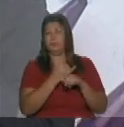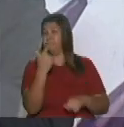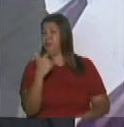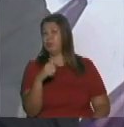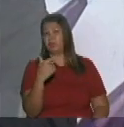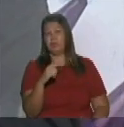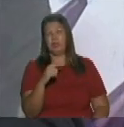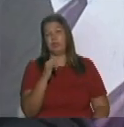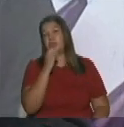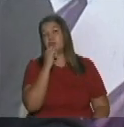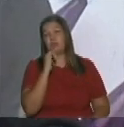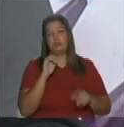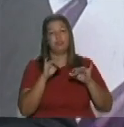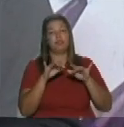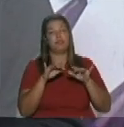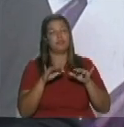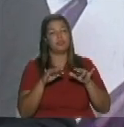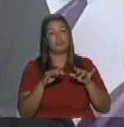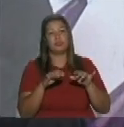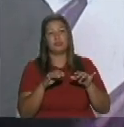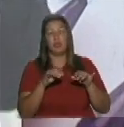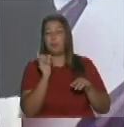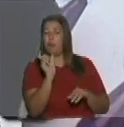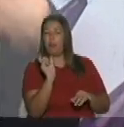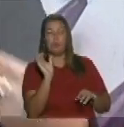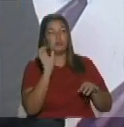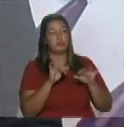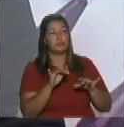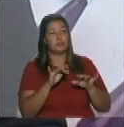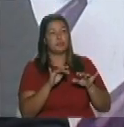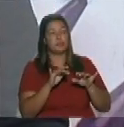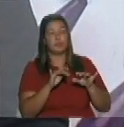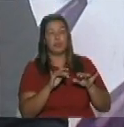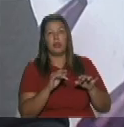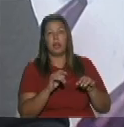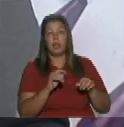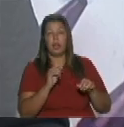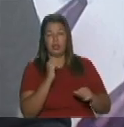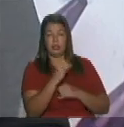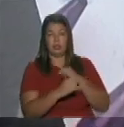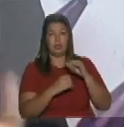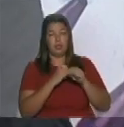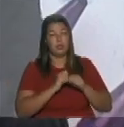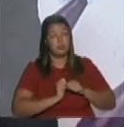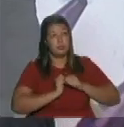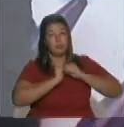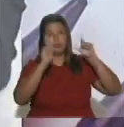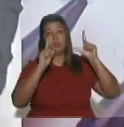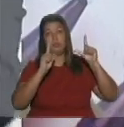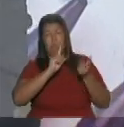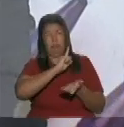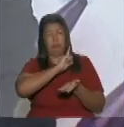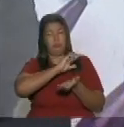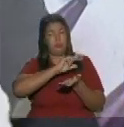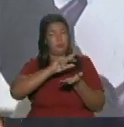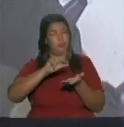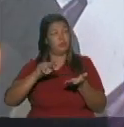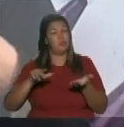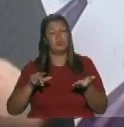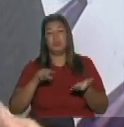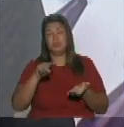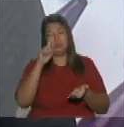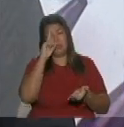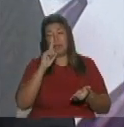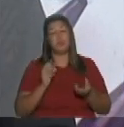tem, porque você digita lá no Google, dá o enter e vem um monte de conteúdo. Né? Então você não sabe de que forma esse assunto está